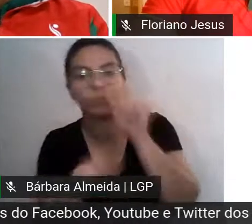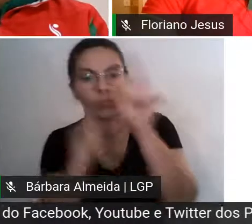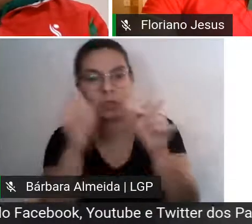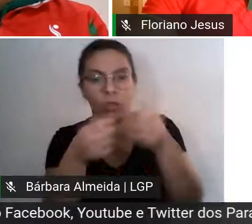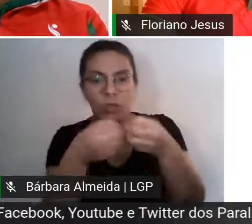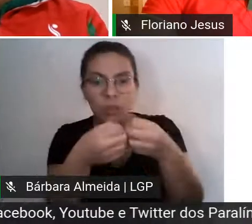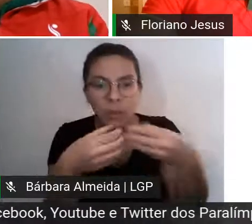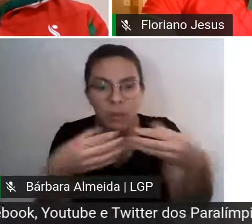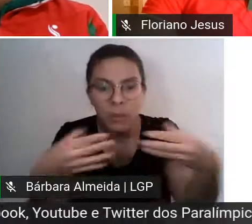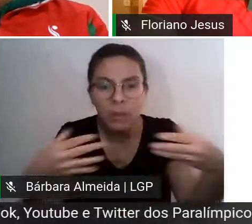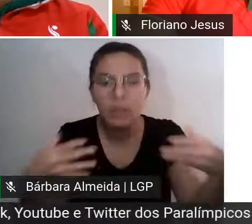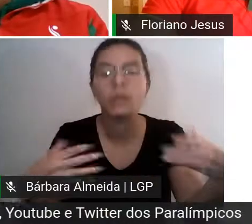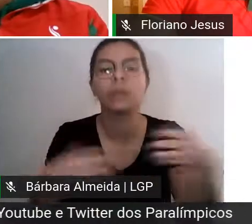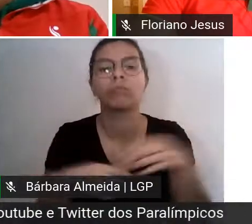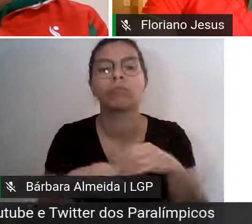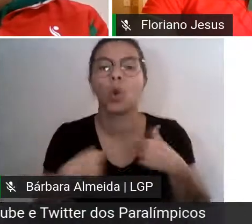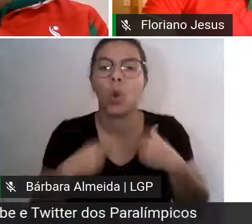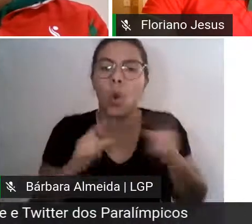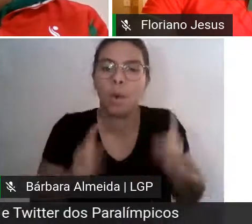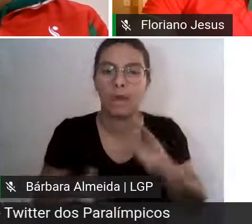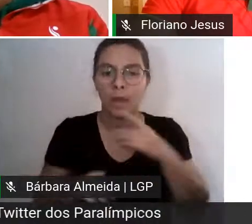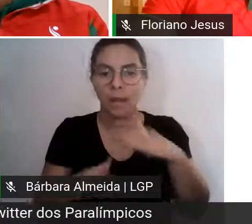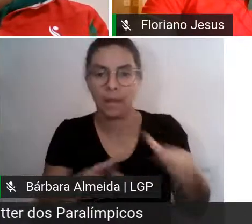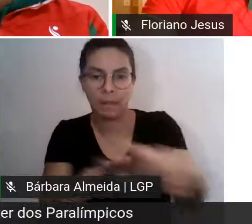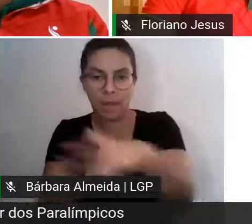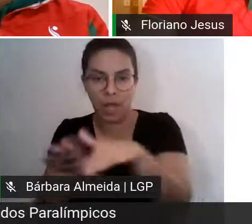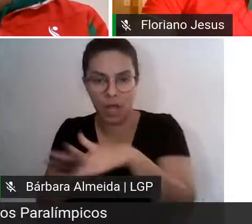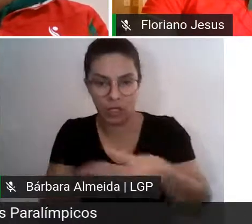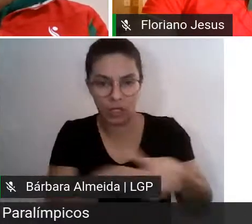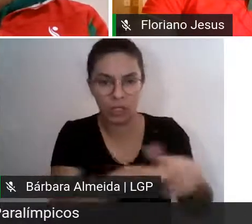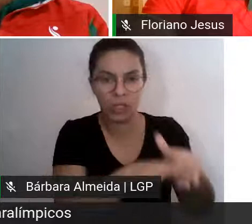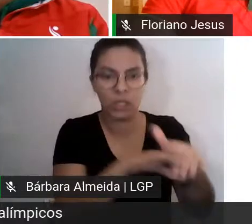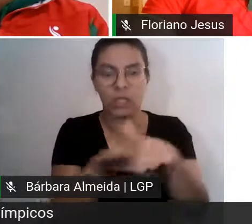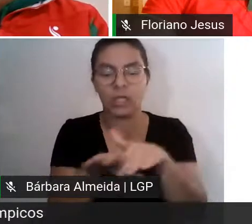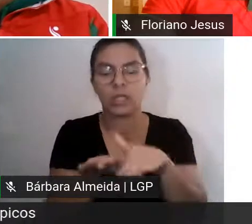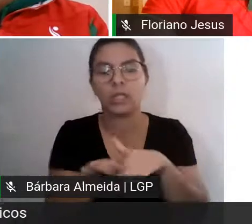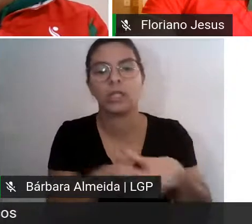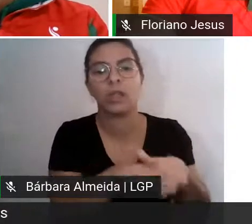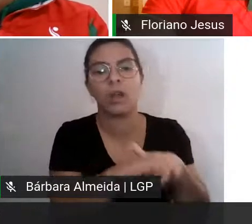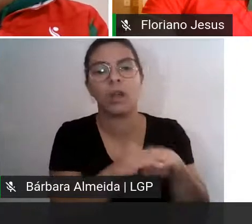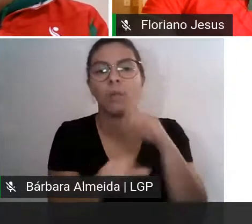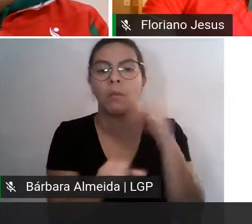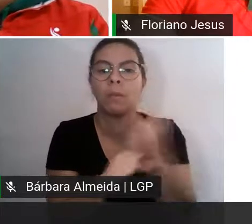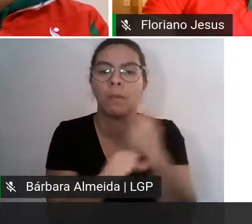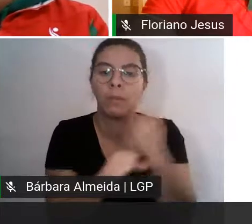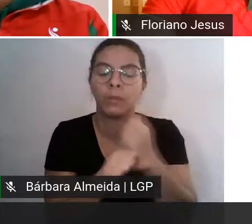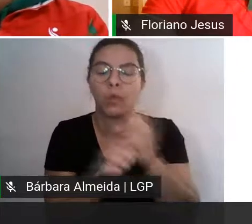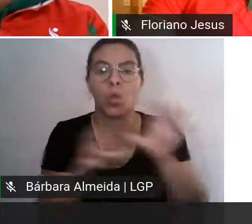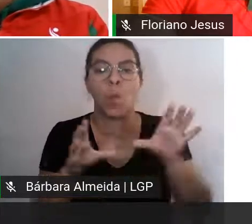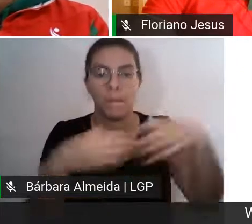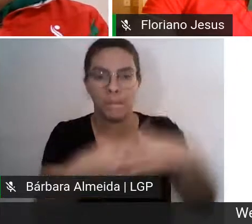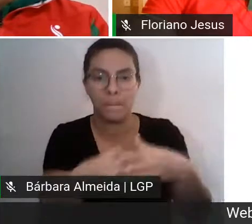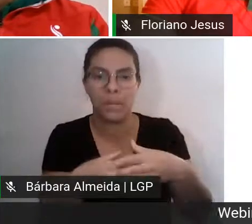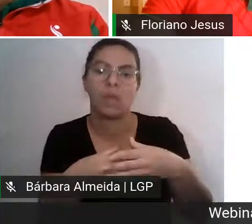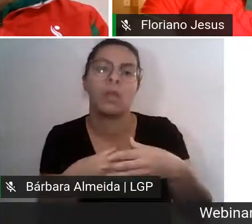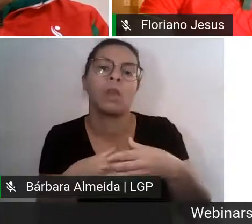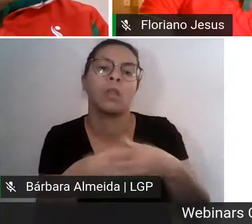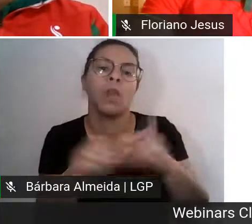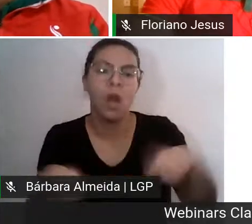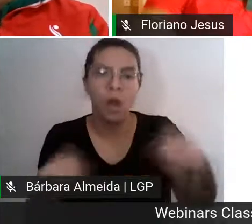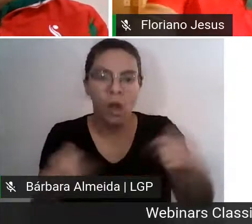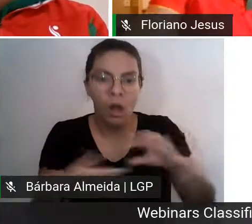começámos a participar ativamente nas atividades de divulgação do próprio Comitê Paralímpico,